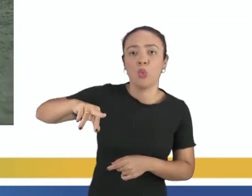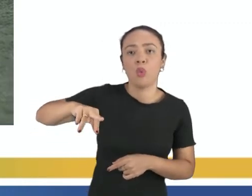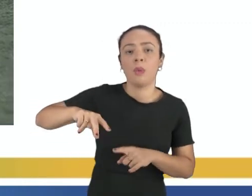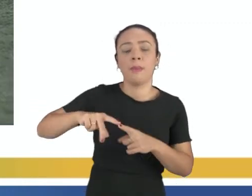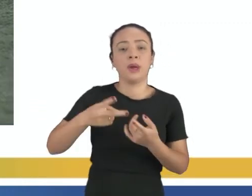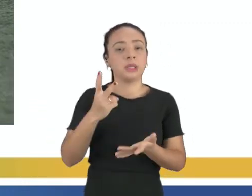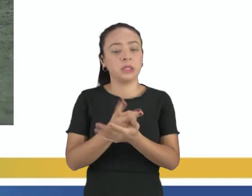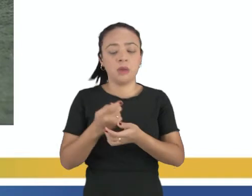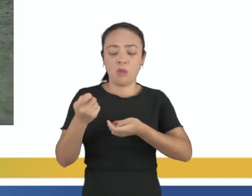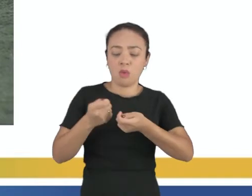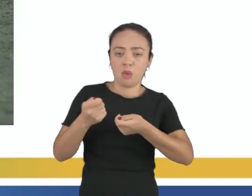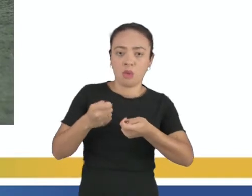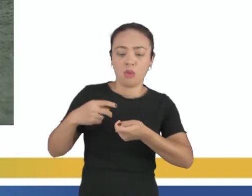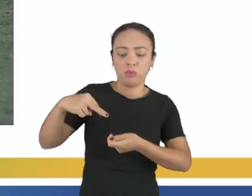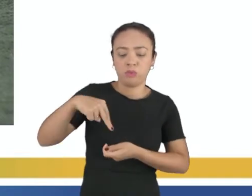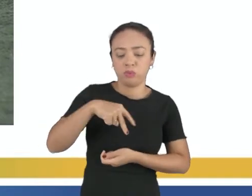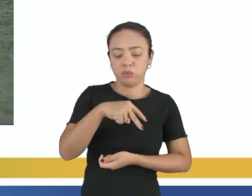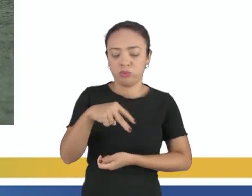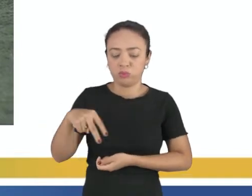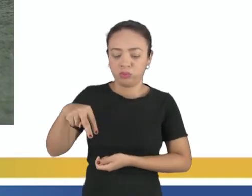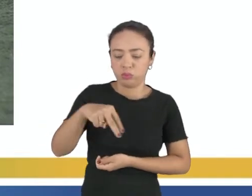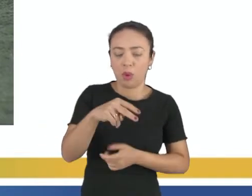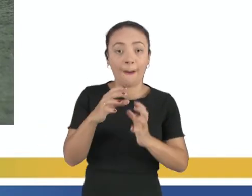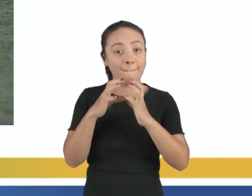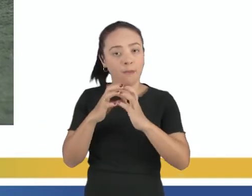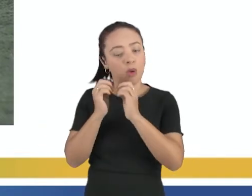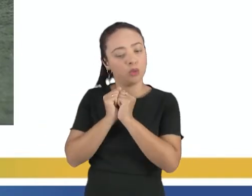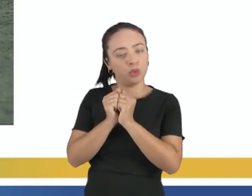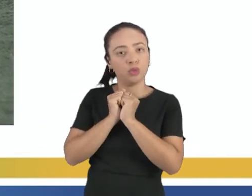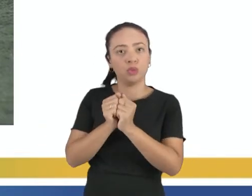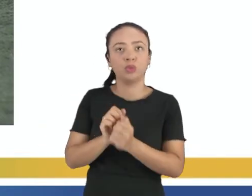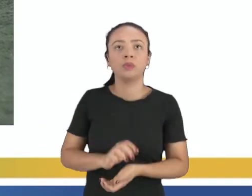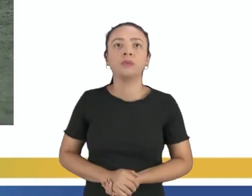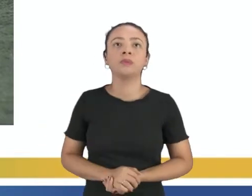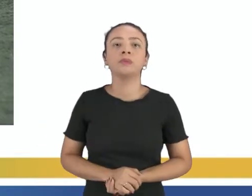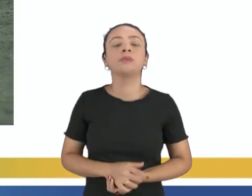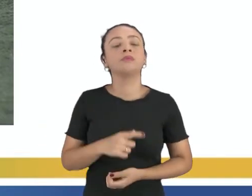o seu domínio, o seu controle. Aí tem uma atividade, né, que